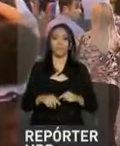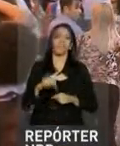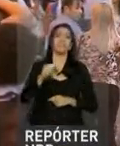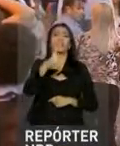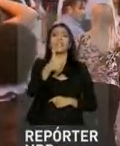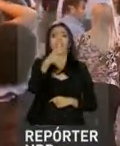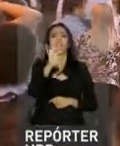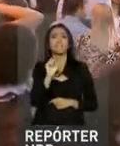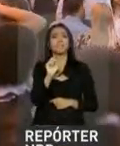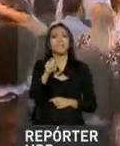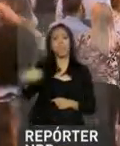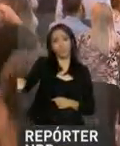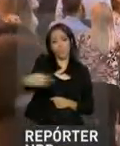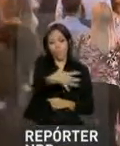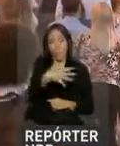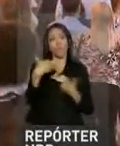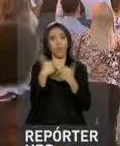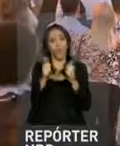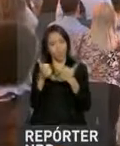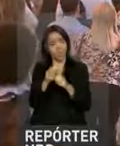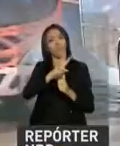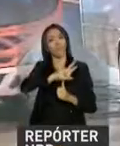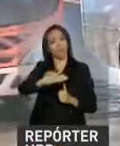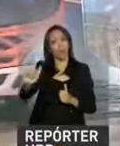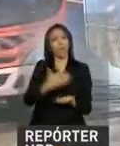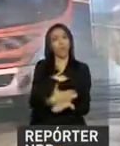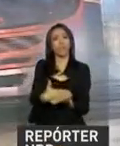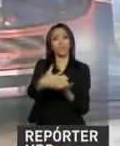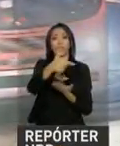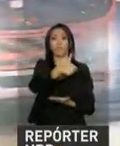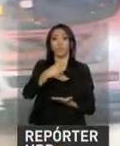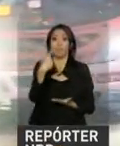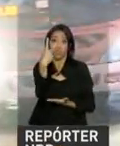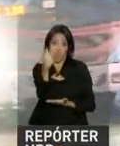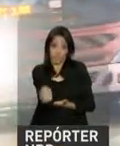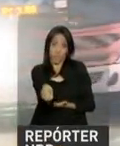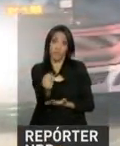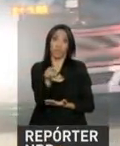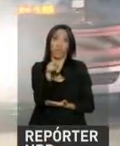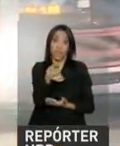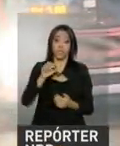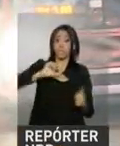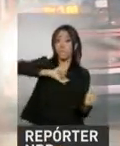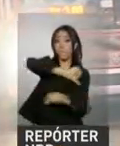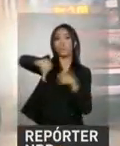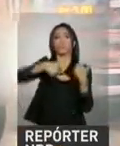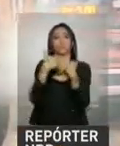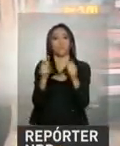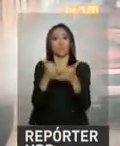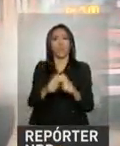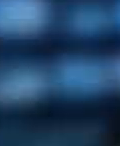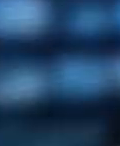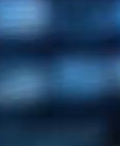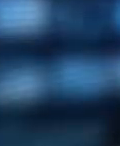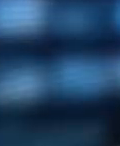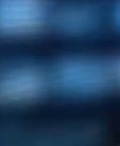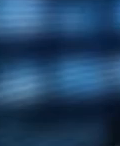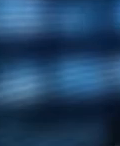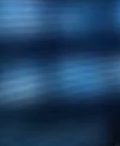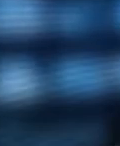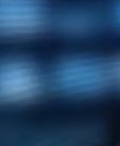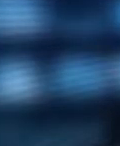novos ônibus vão estar nas ruas em 2017 a renovação da frota vai ser financiada por 3 bilhões de reais